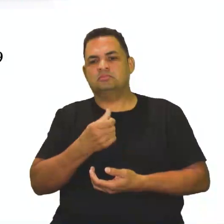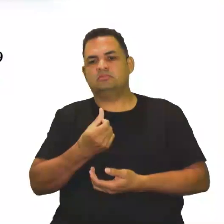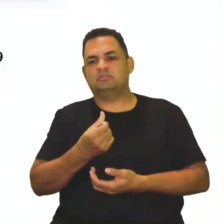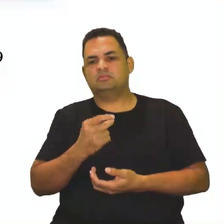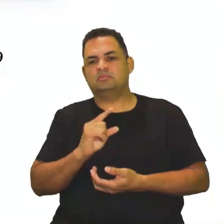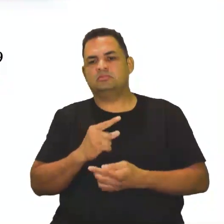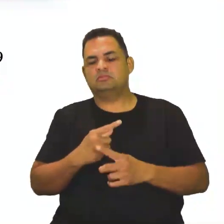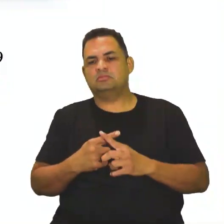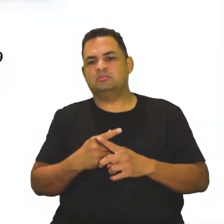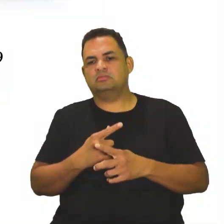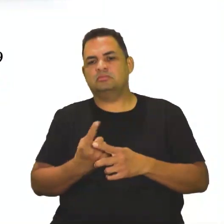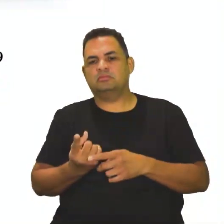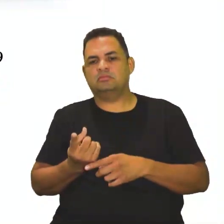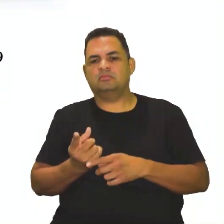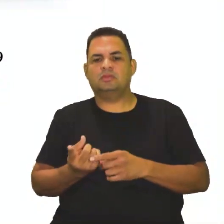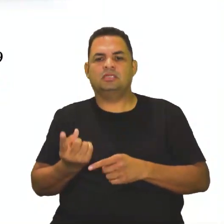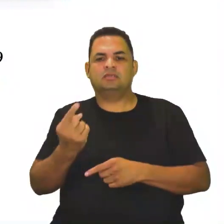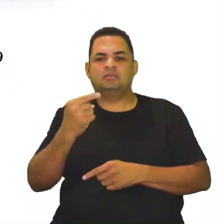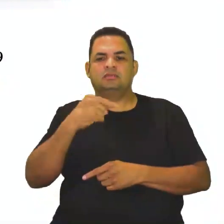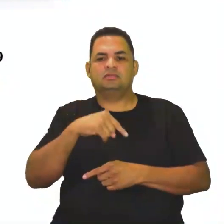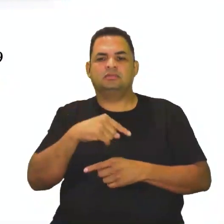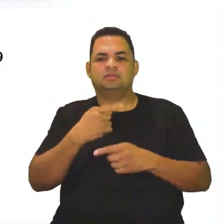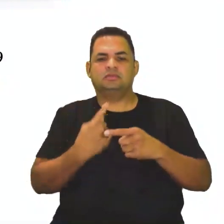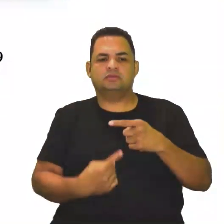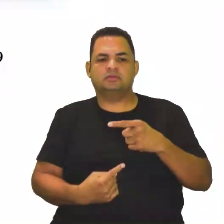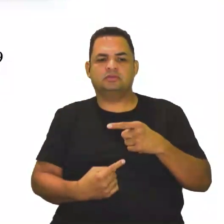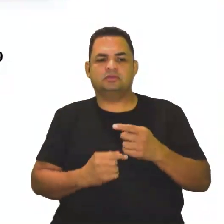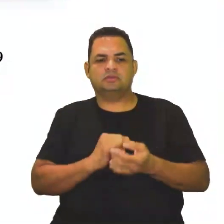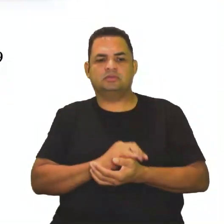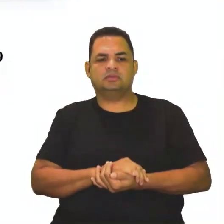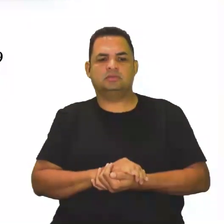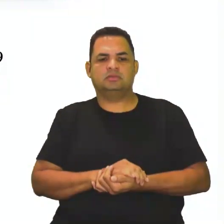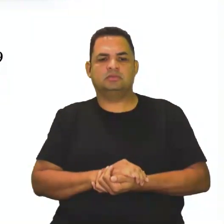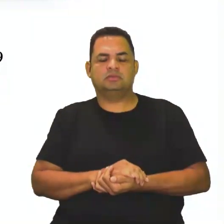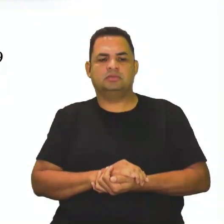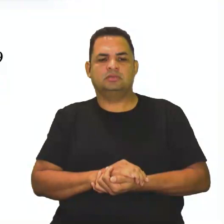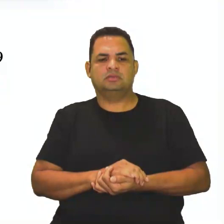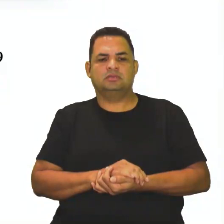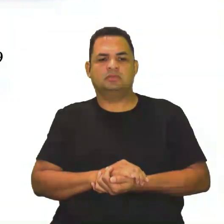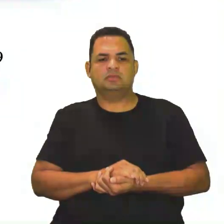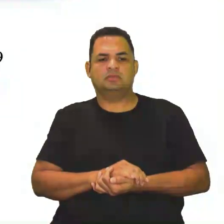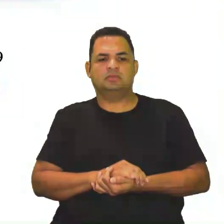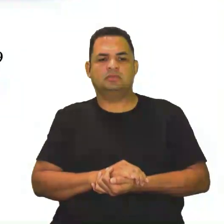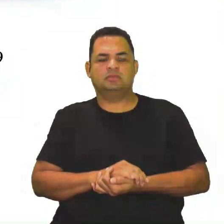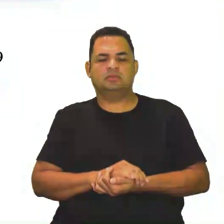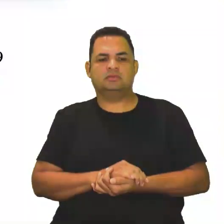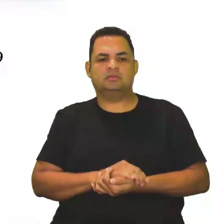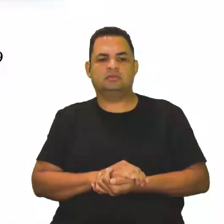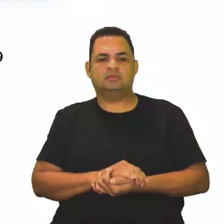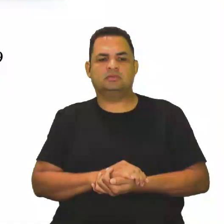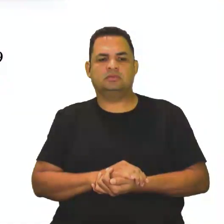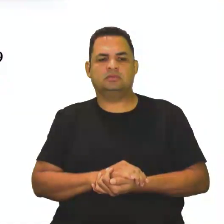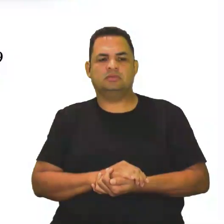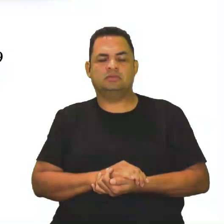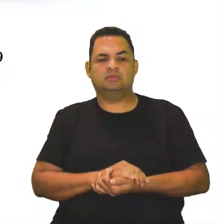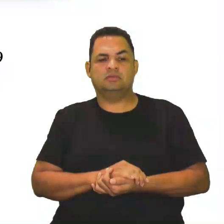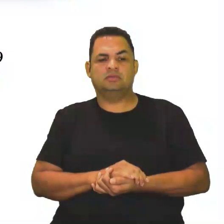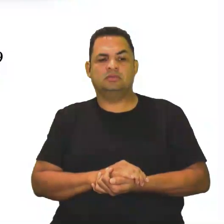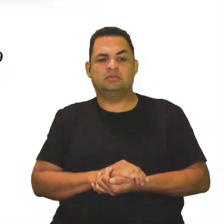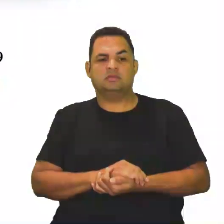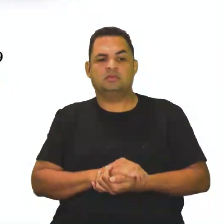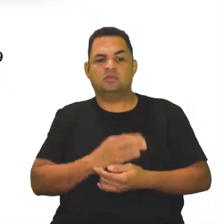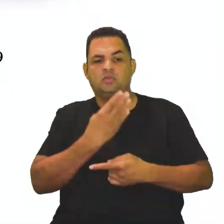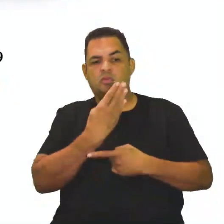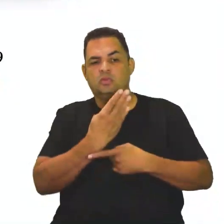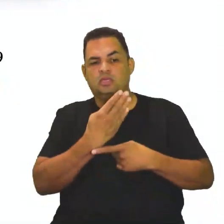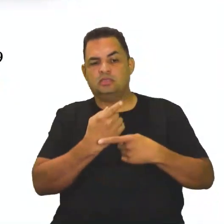1,6, ele está multiplicando, ele vai passar dividindo, tá ali dividindo, dividiu, você vai dividir 4